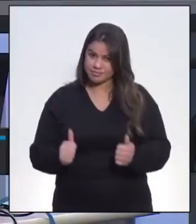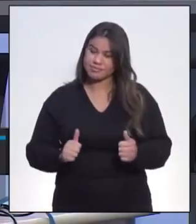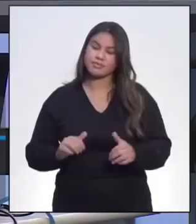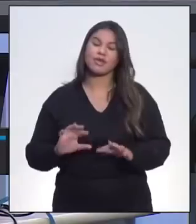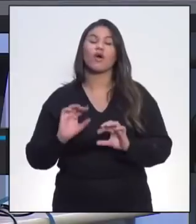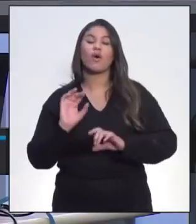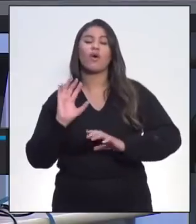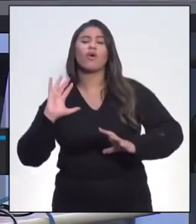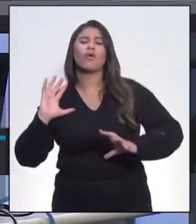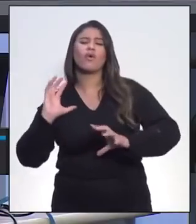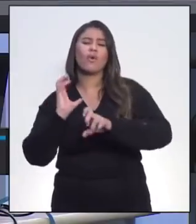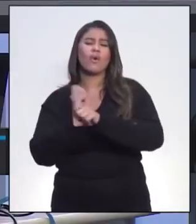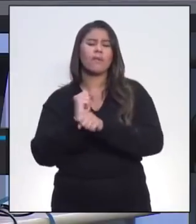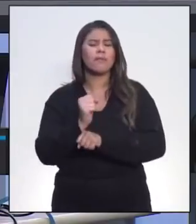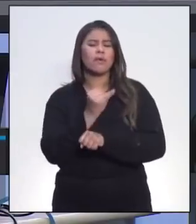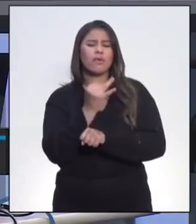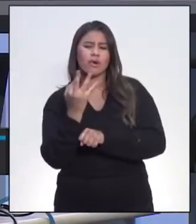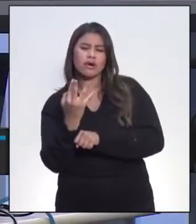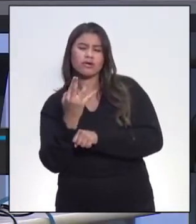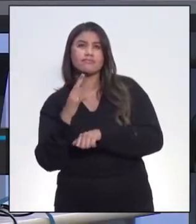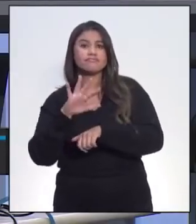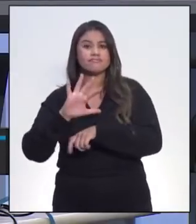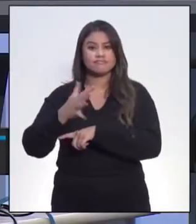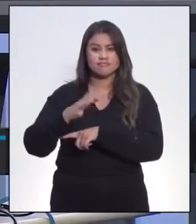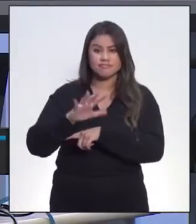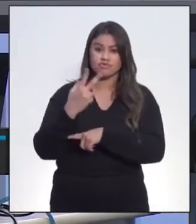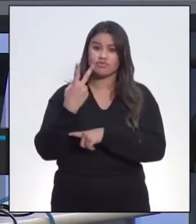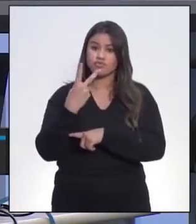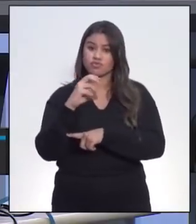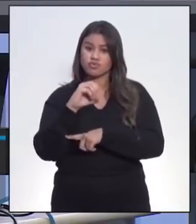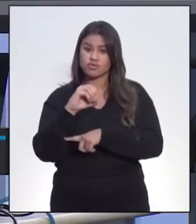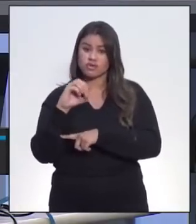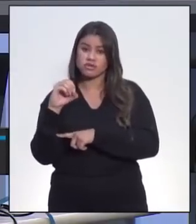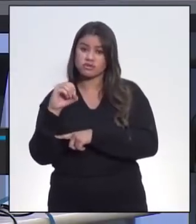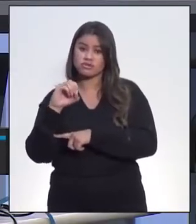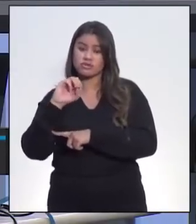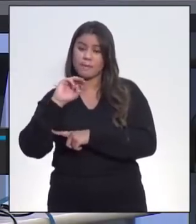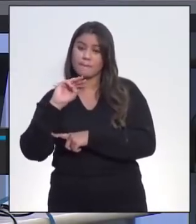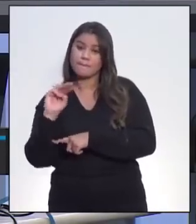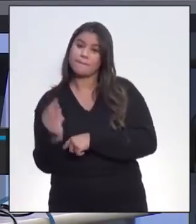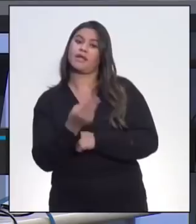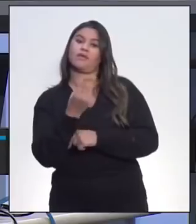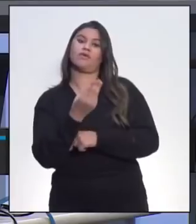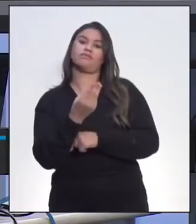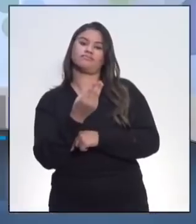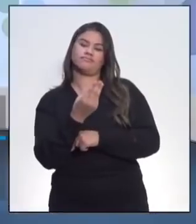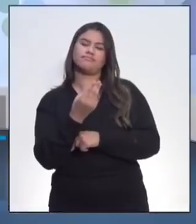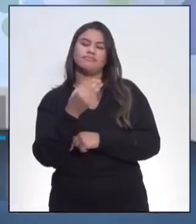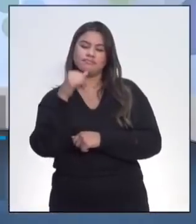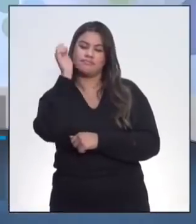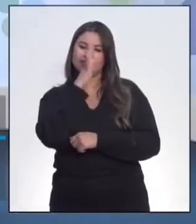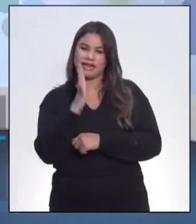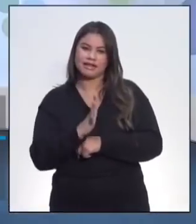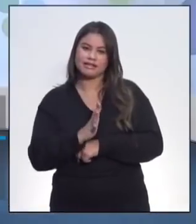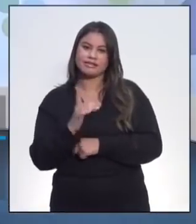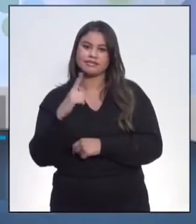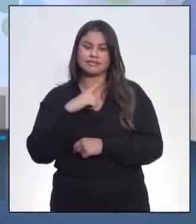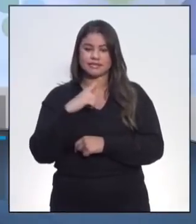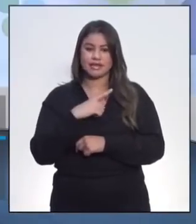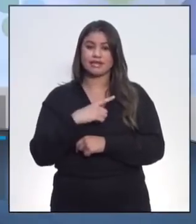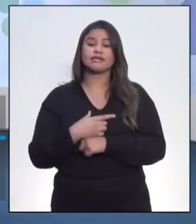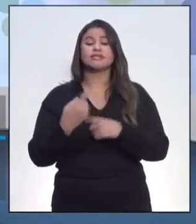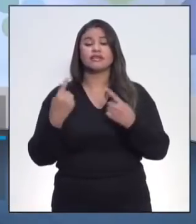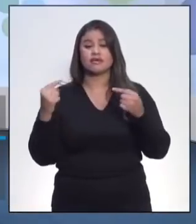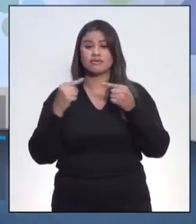200 milhões de brasileiros aí. Então, ele leva em conta toda a população.